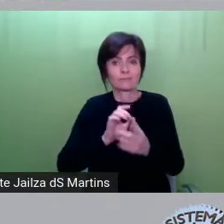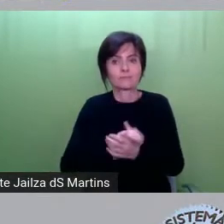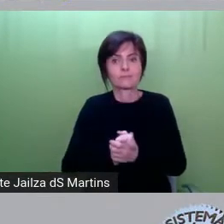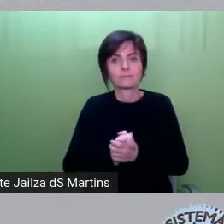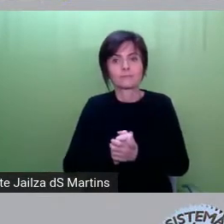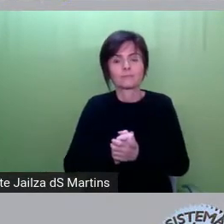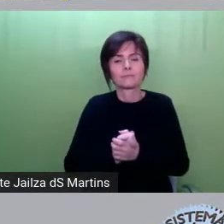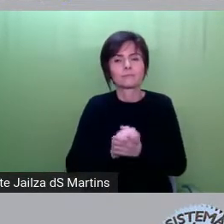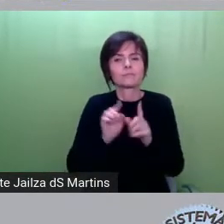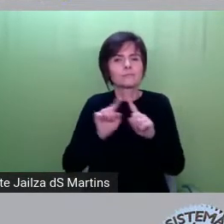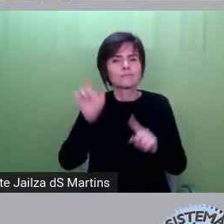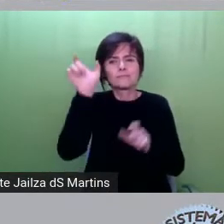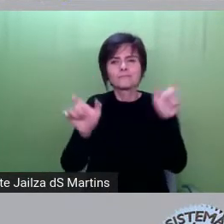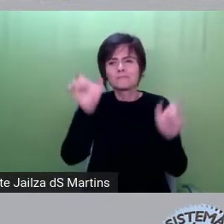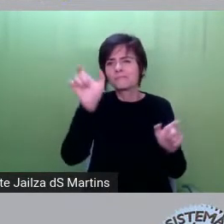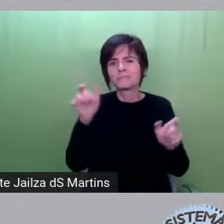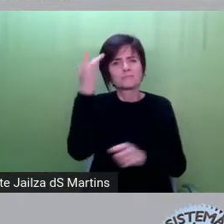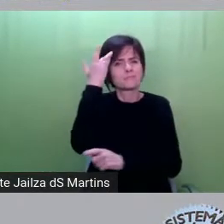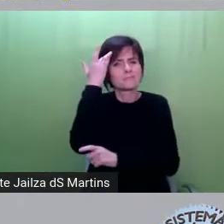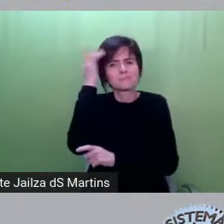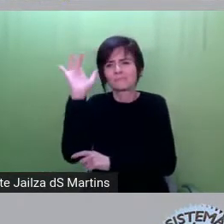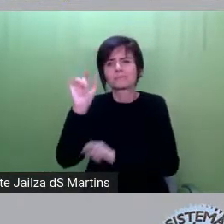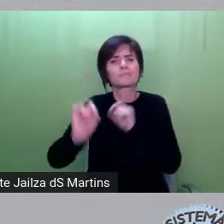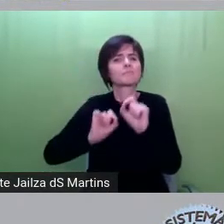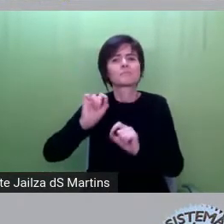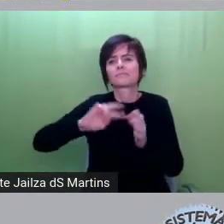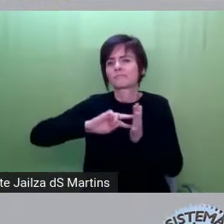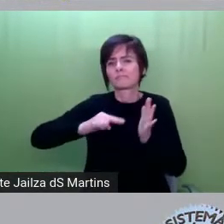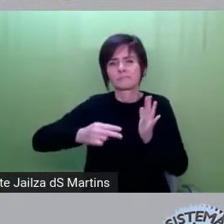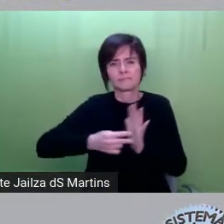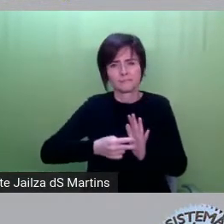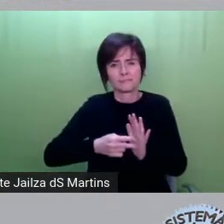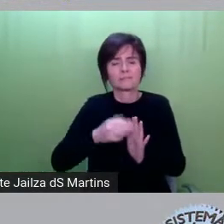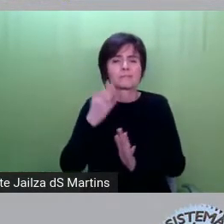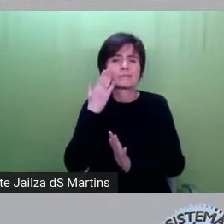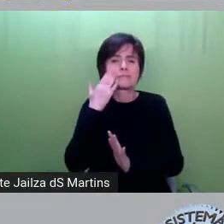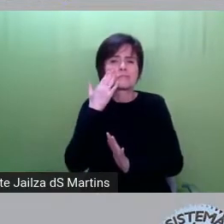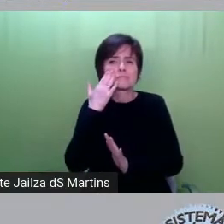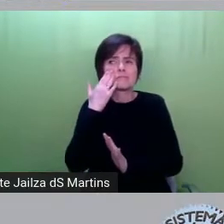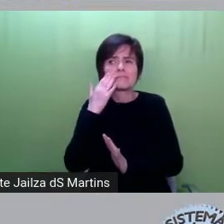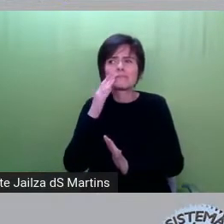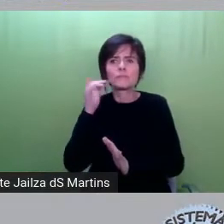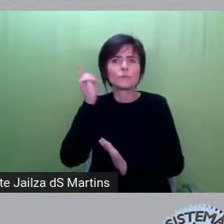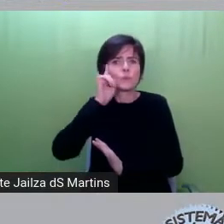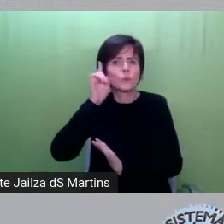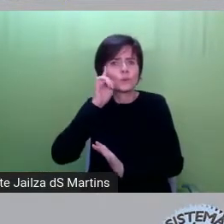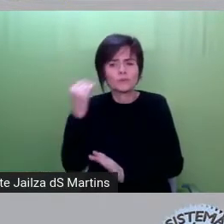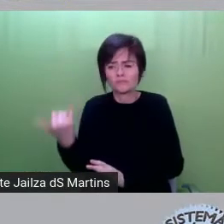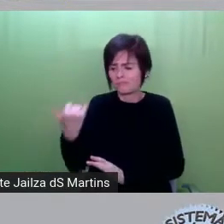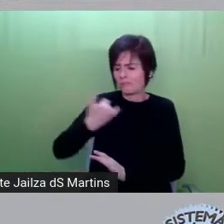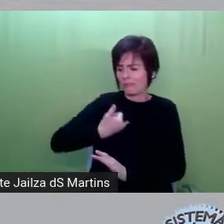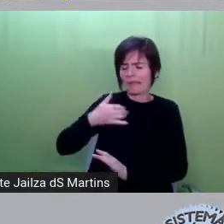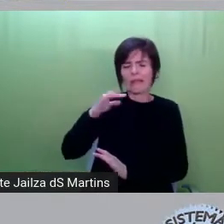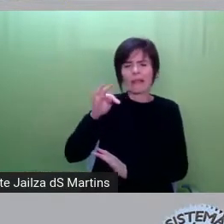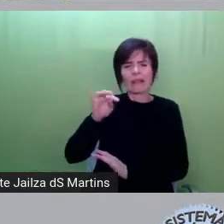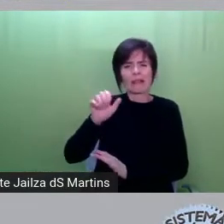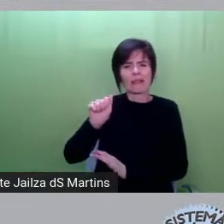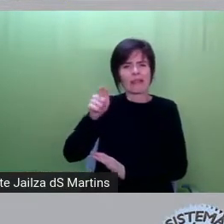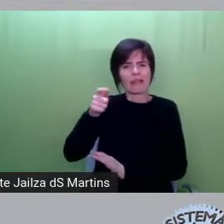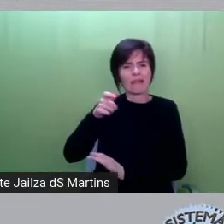pessoas normalmente não têm ideia, a gente ouve falar sobre a taxa de câmbio todos os dias, desvalorização